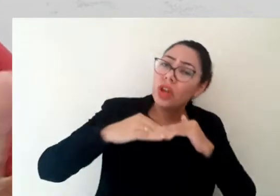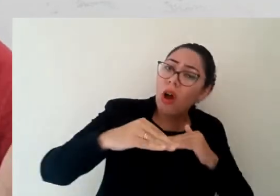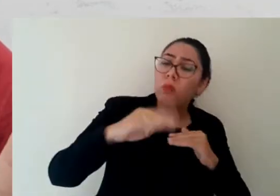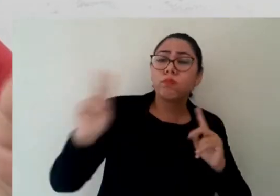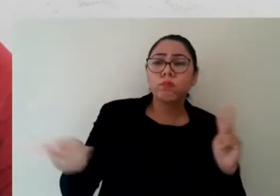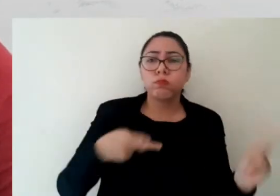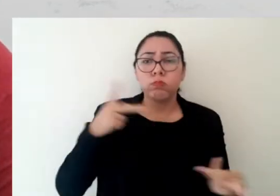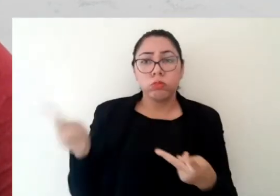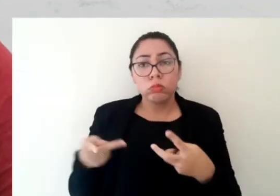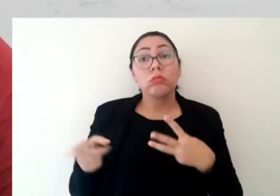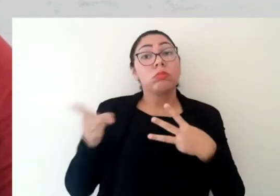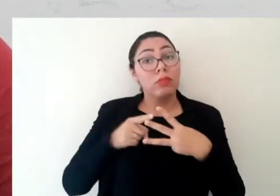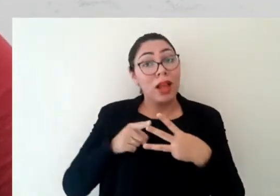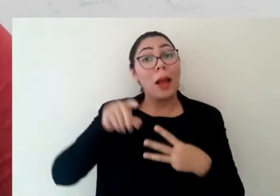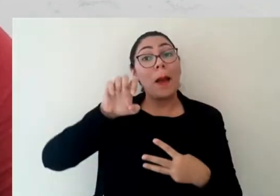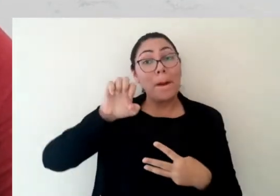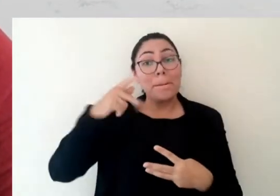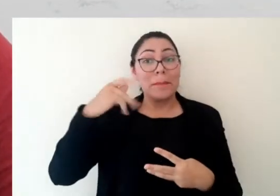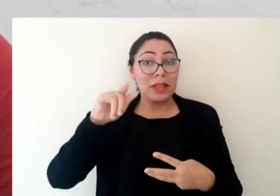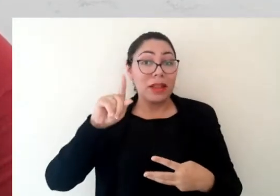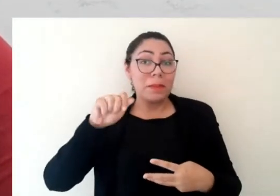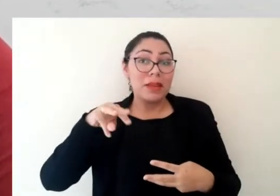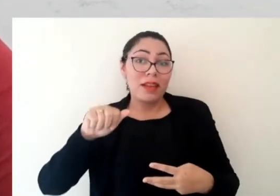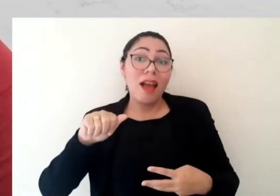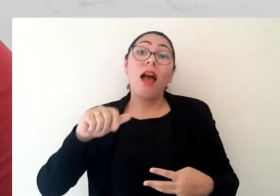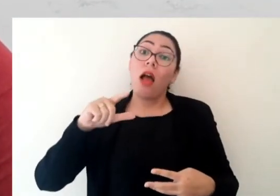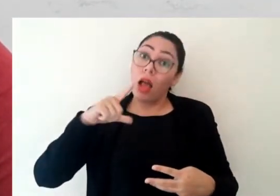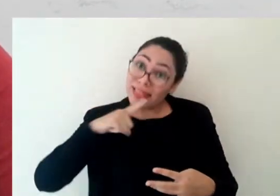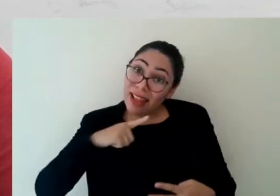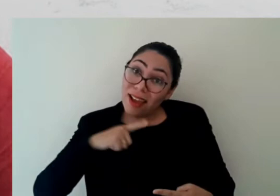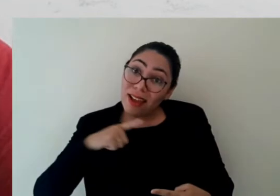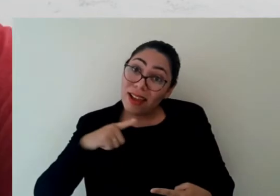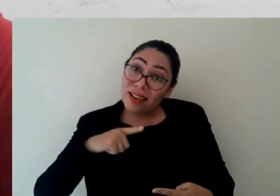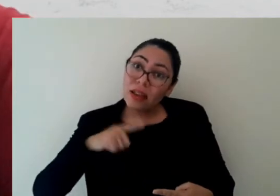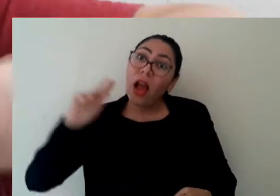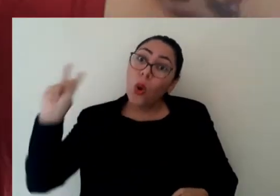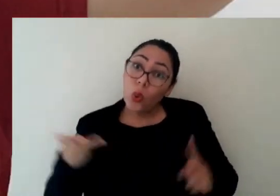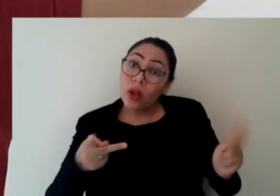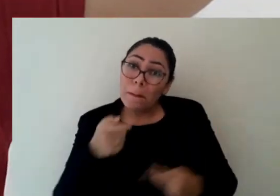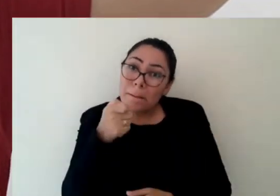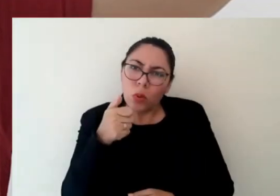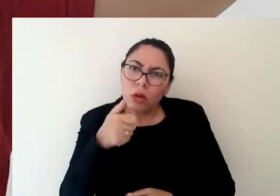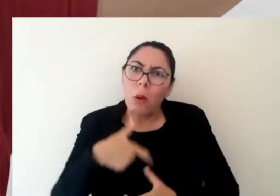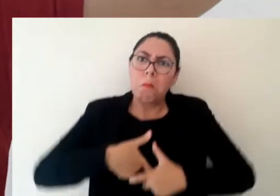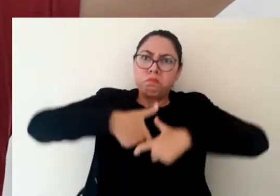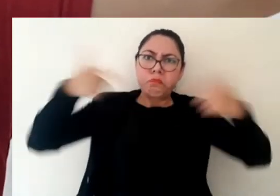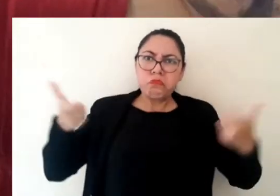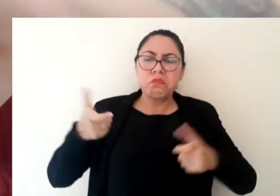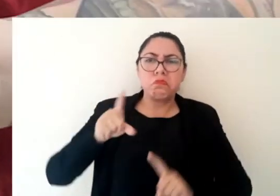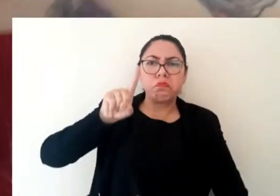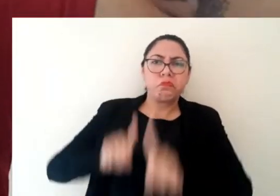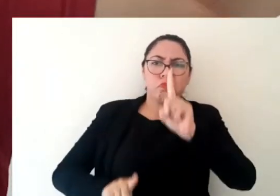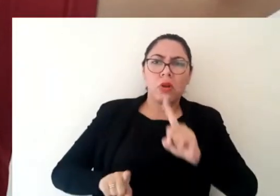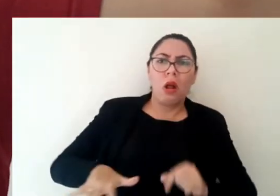estável. Essa é a ideia. Uma epidemia é quando aparece uma doença que acontece numa quantidade absurdamente maior do que era